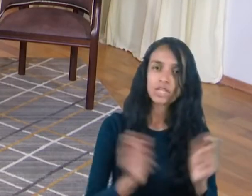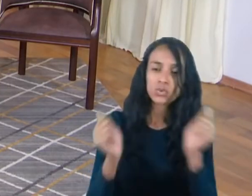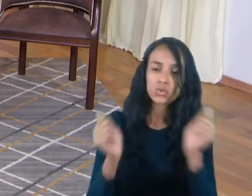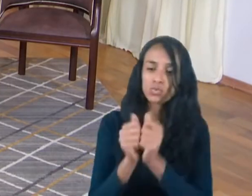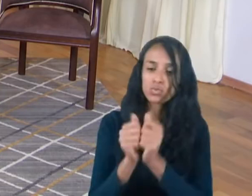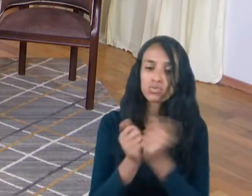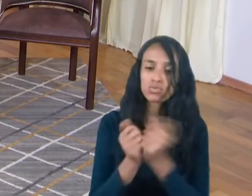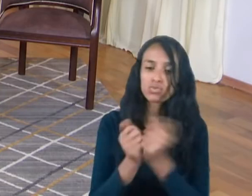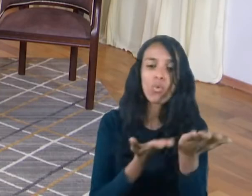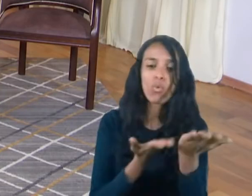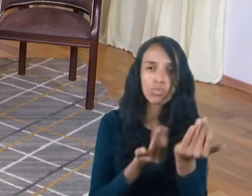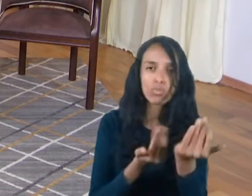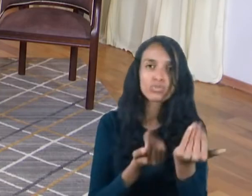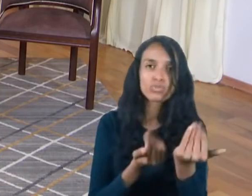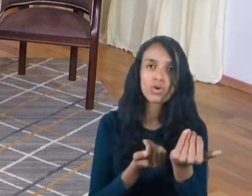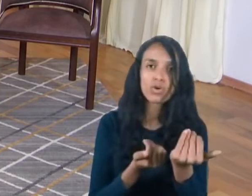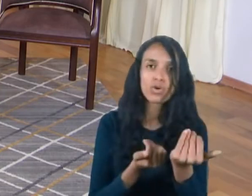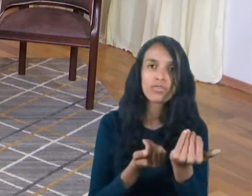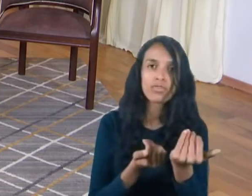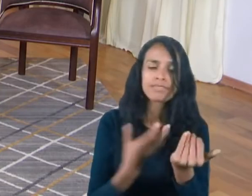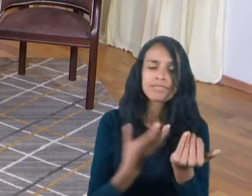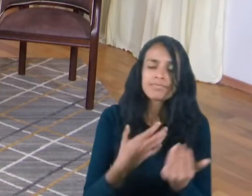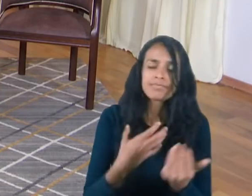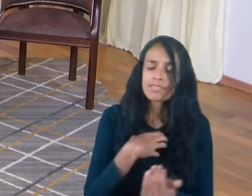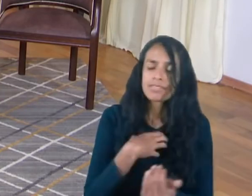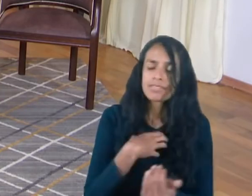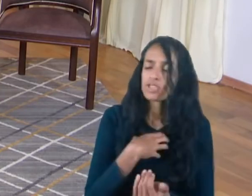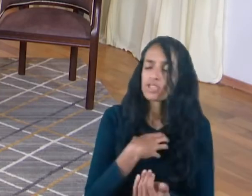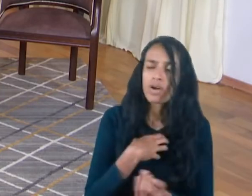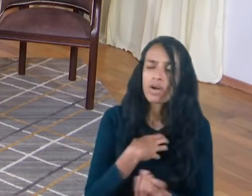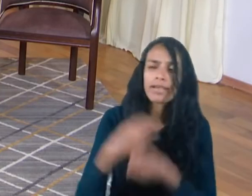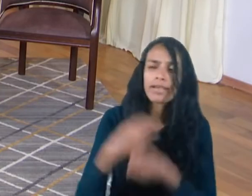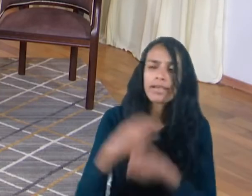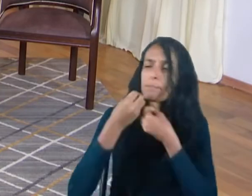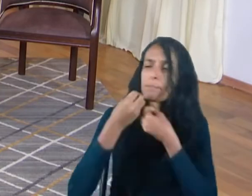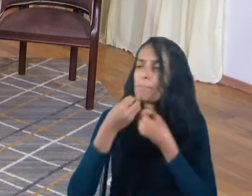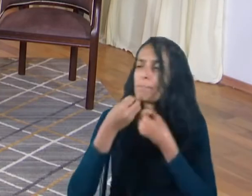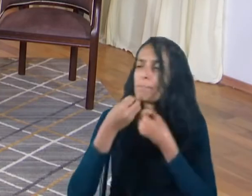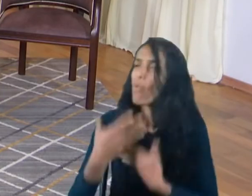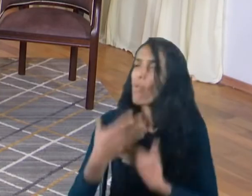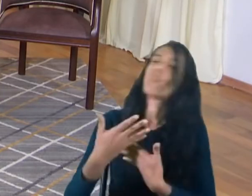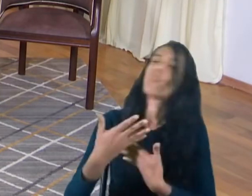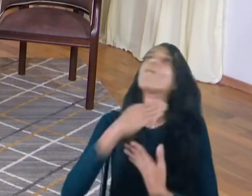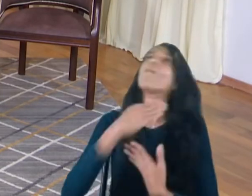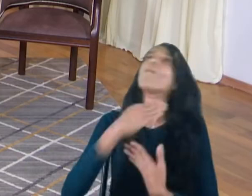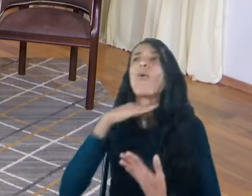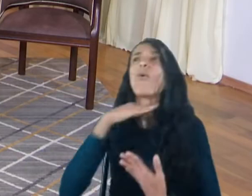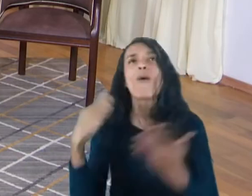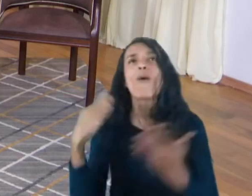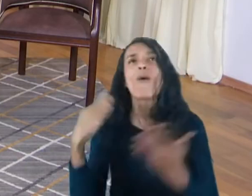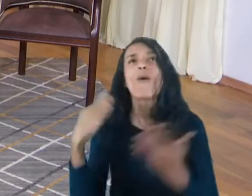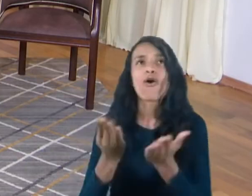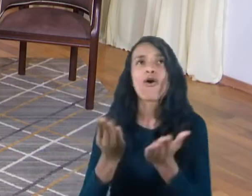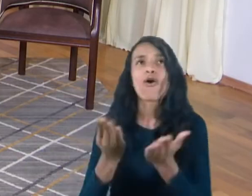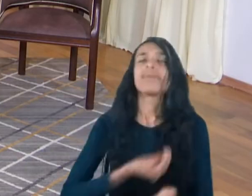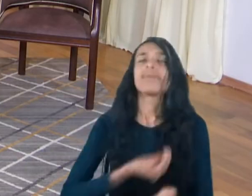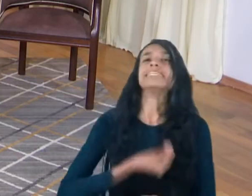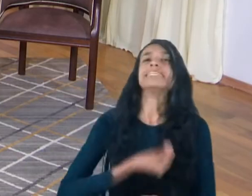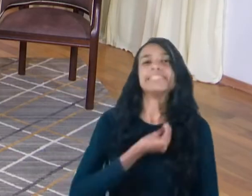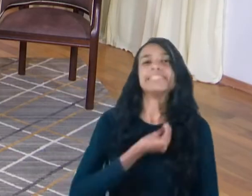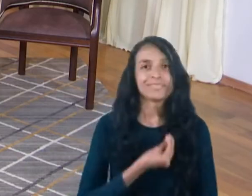um conforto com sua restauração. A igreja há de ficar